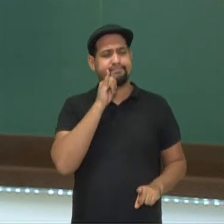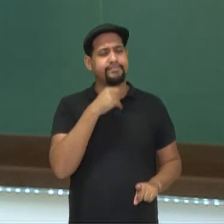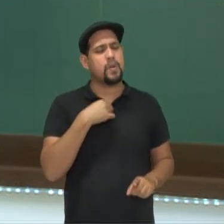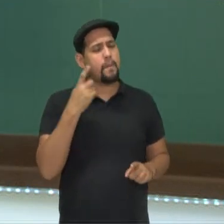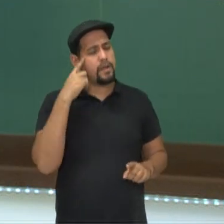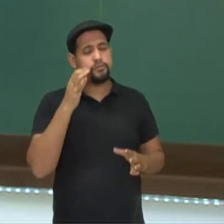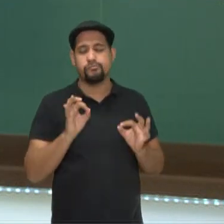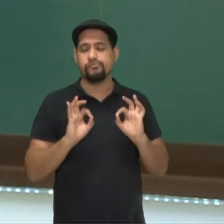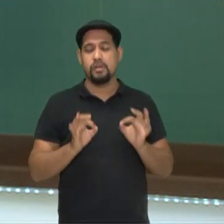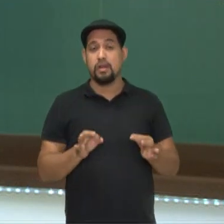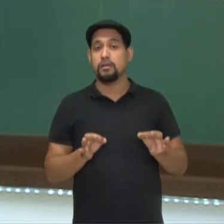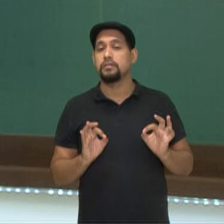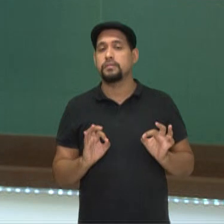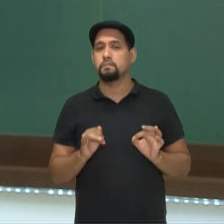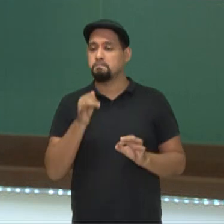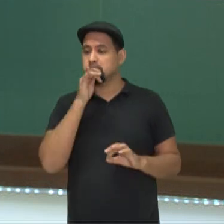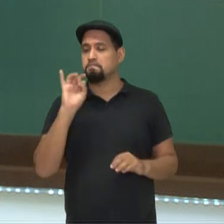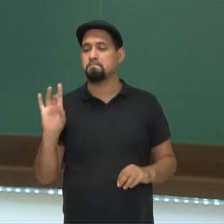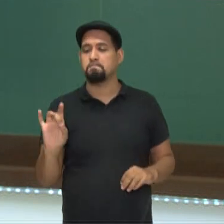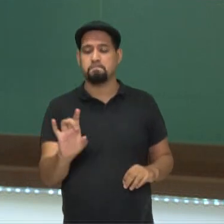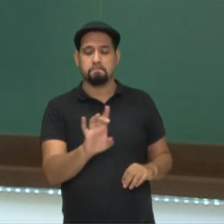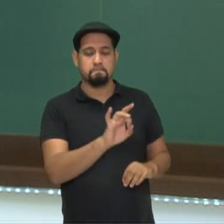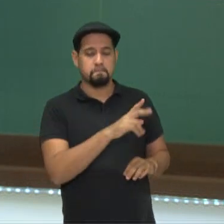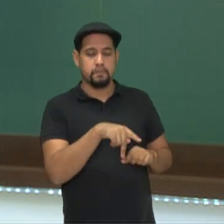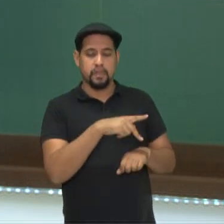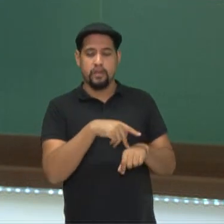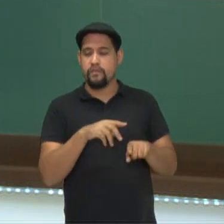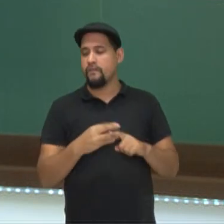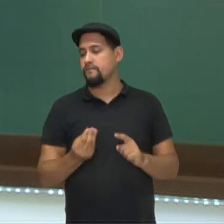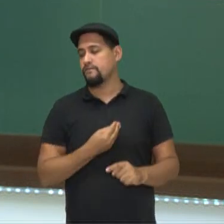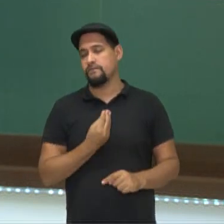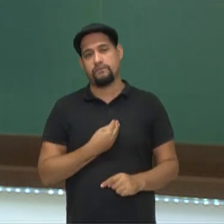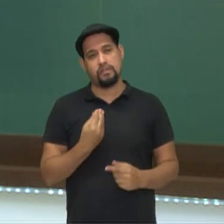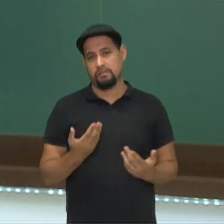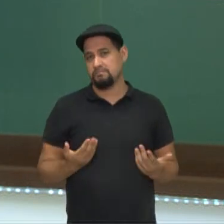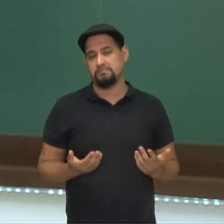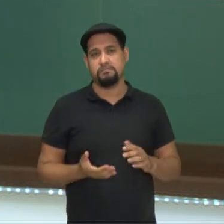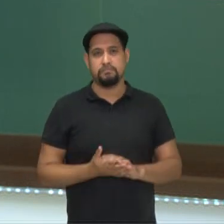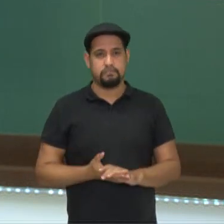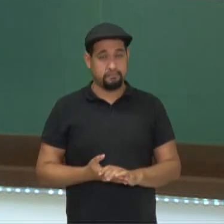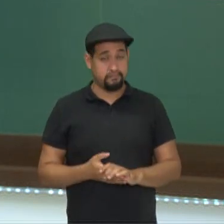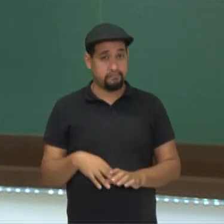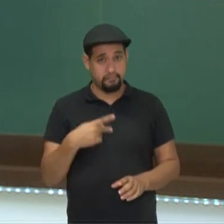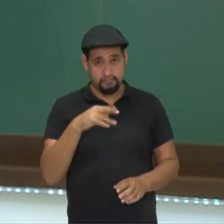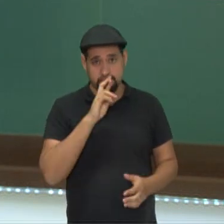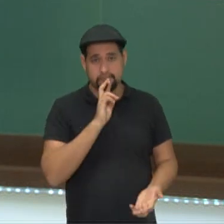acho certo, cada um no seu país e cada um vivendo a sua vida. Bom,